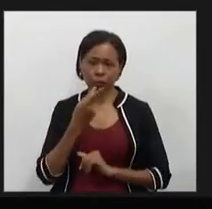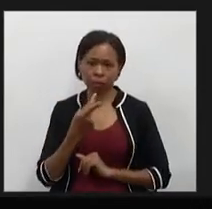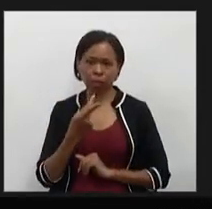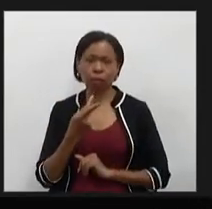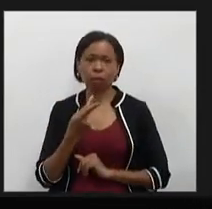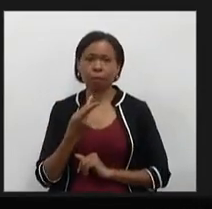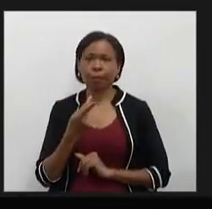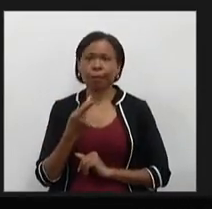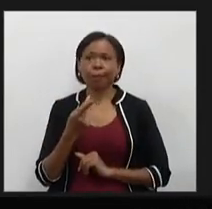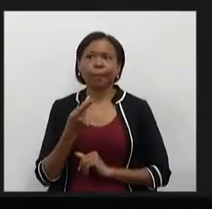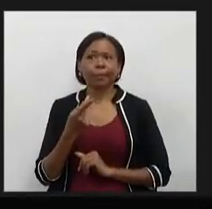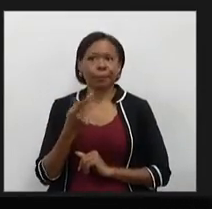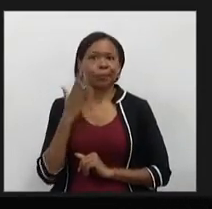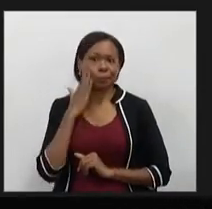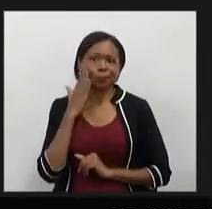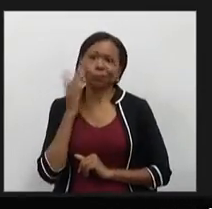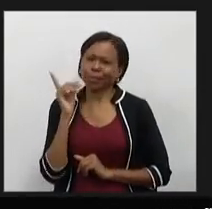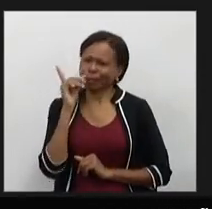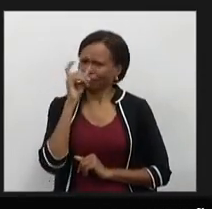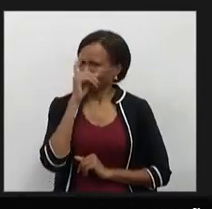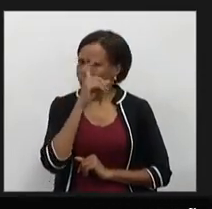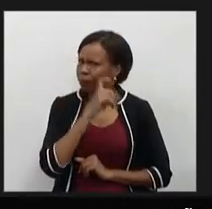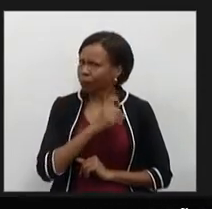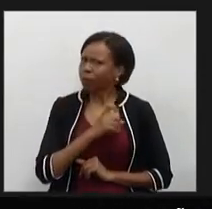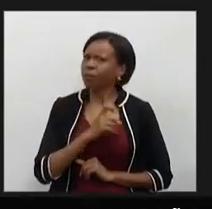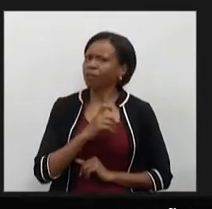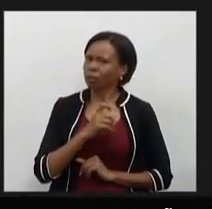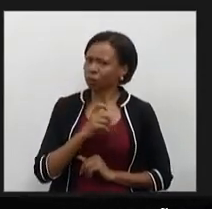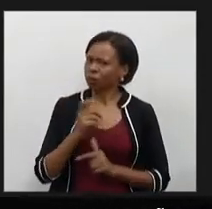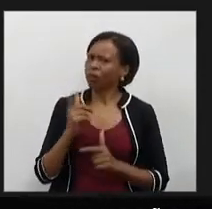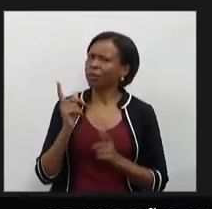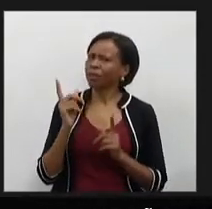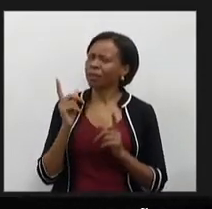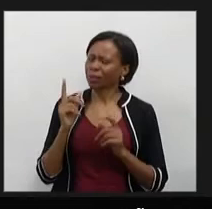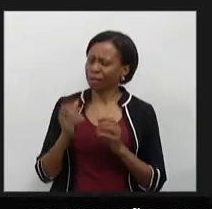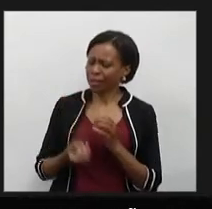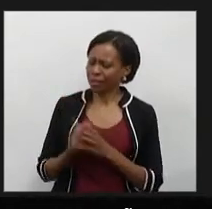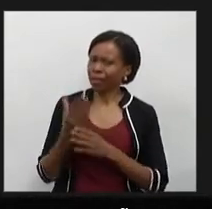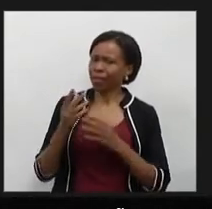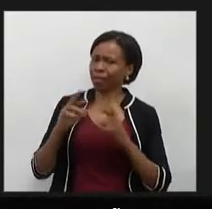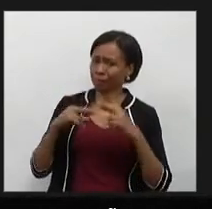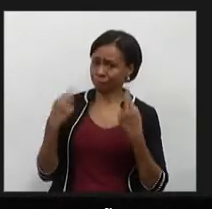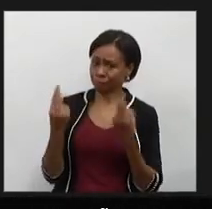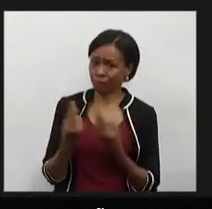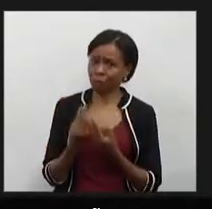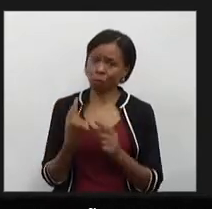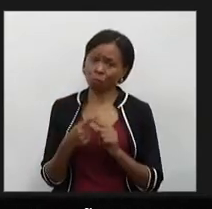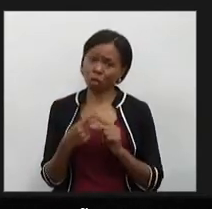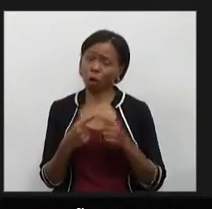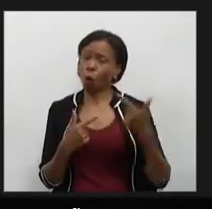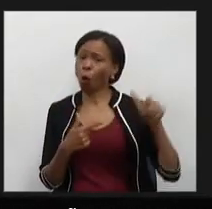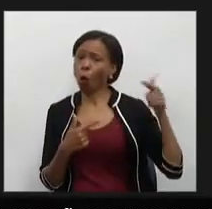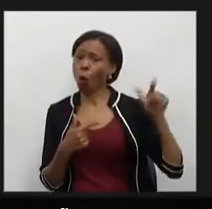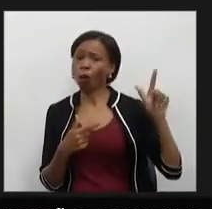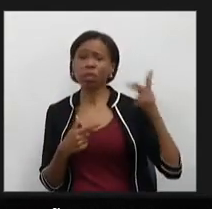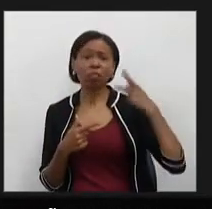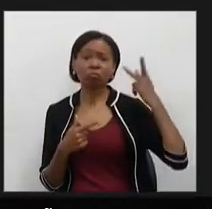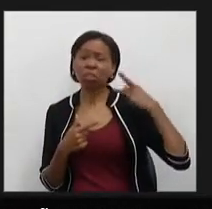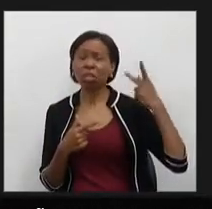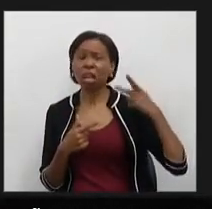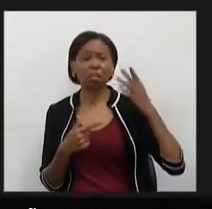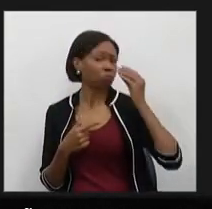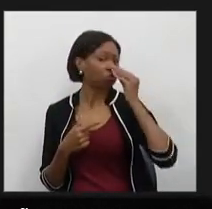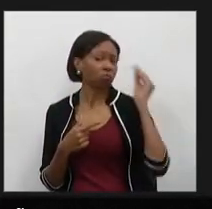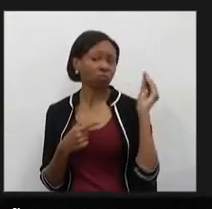imagino o tamanho da dificuldade do deputado professor Wendel realizar essa audiência de desinteresse de outros parlamentares,